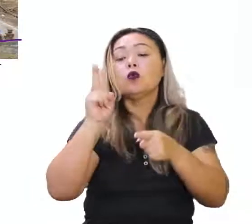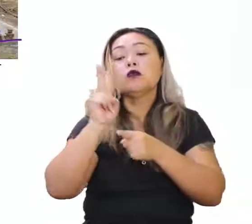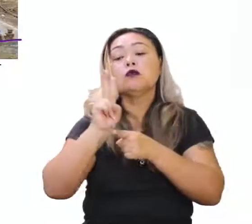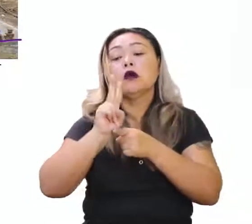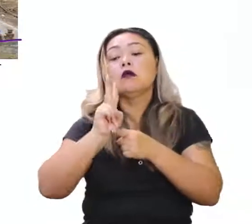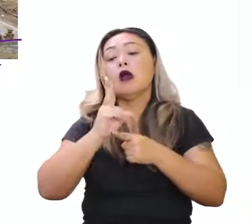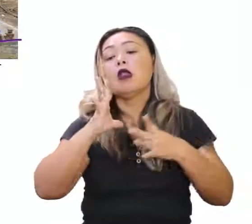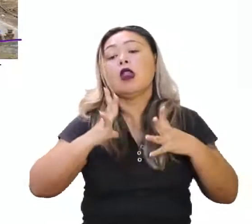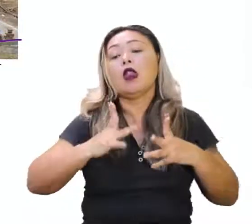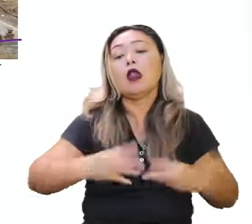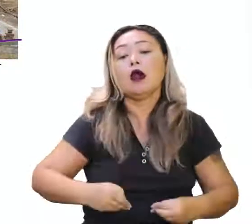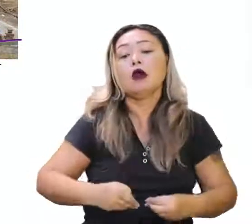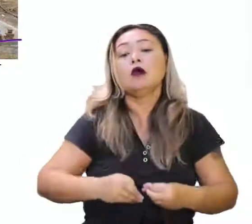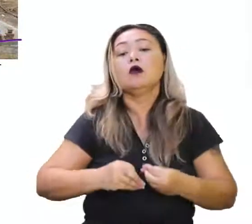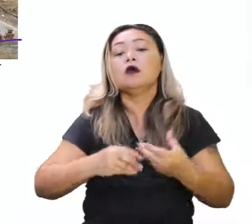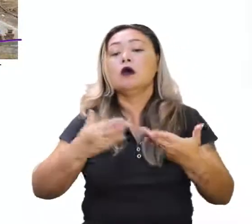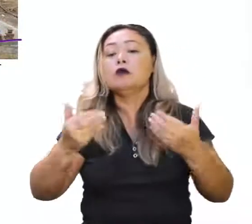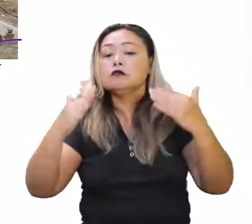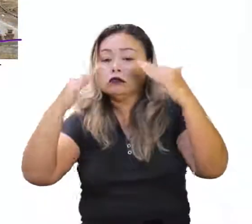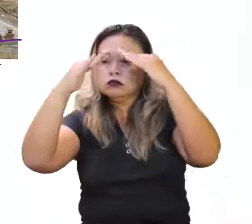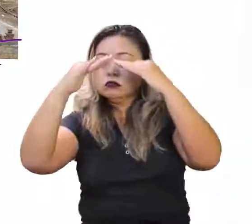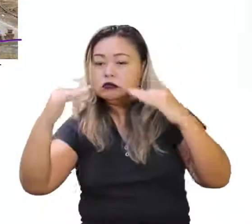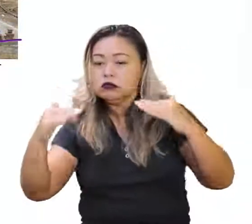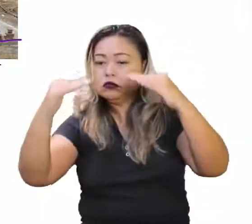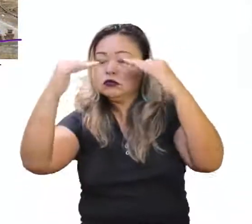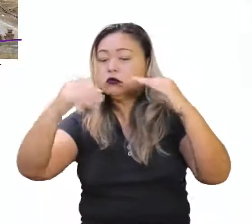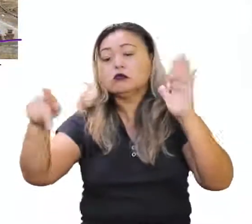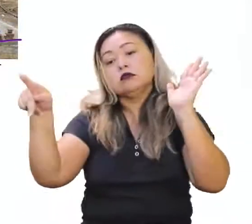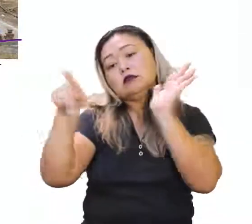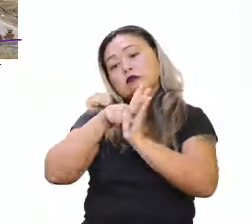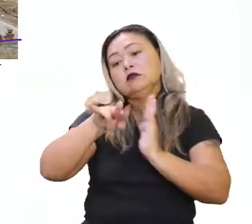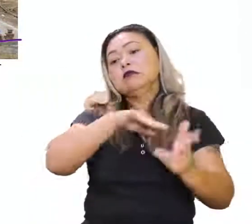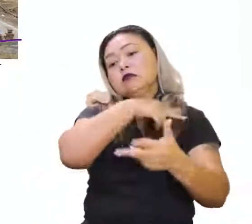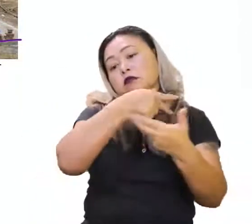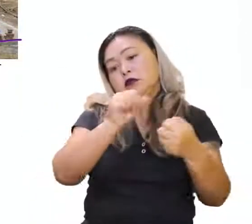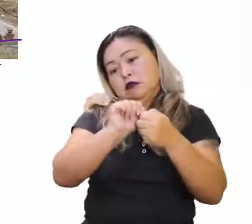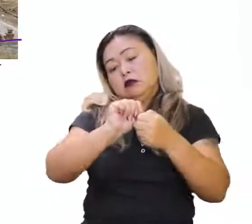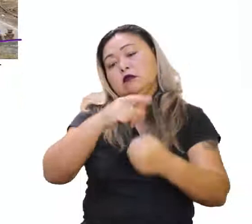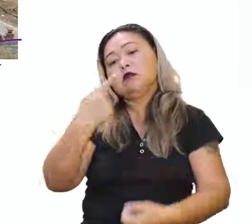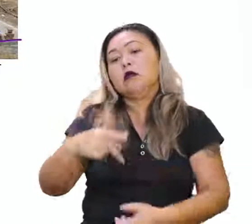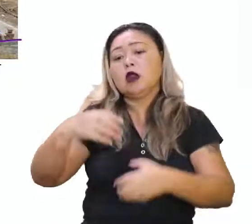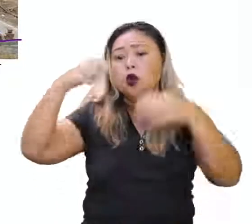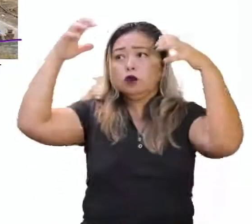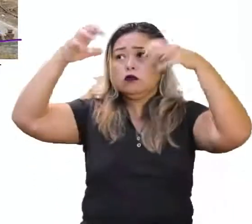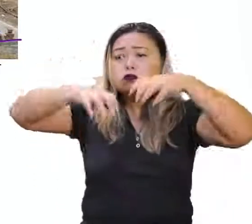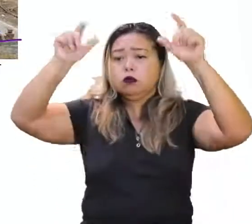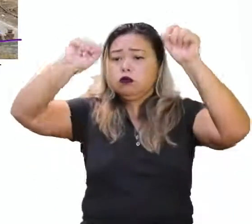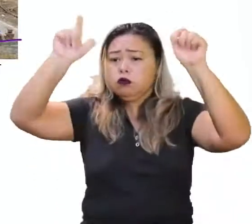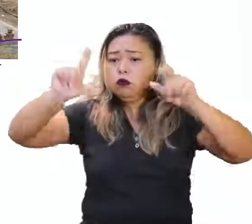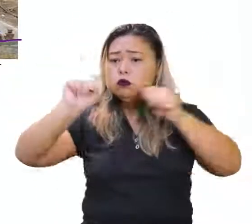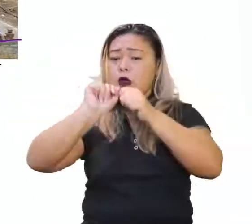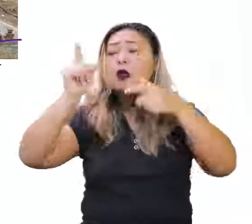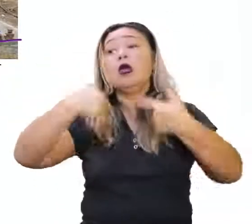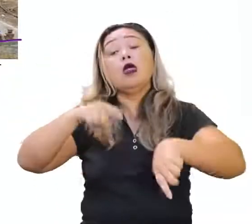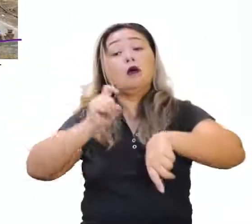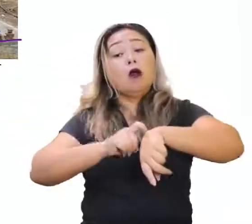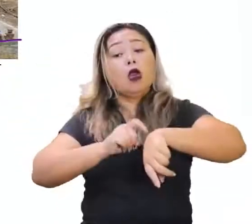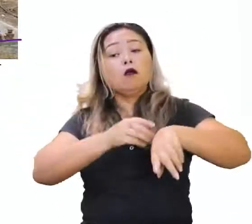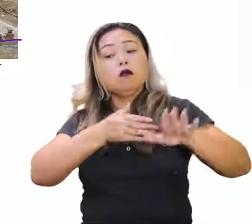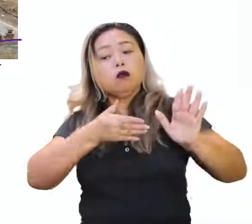a higiene. É um local de abrigo para esses animais, tá bom? Na épocas de tempestade e também